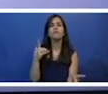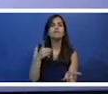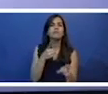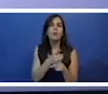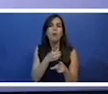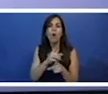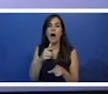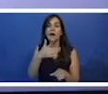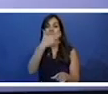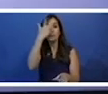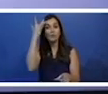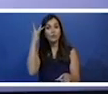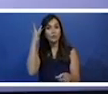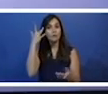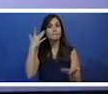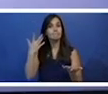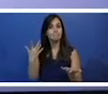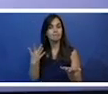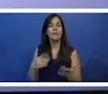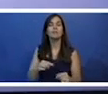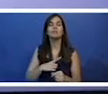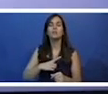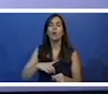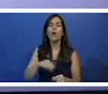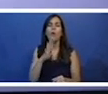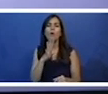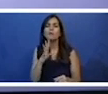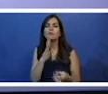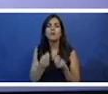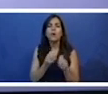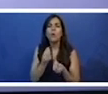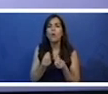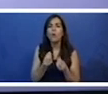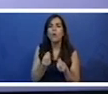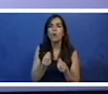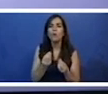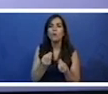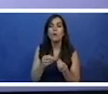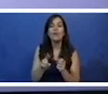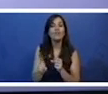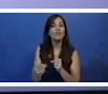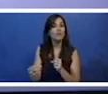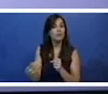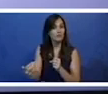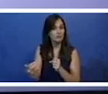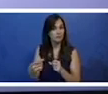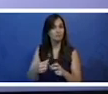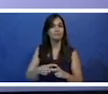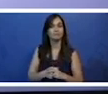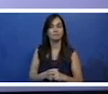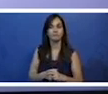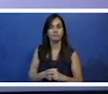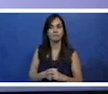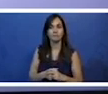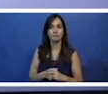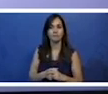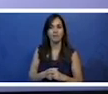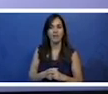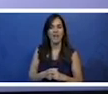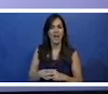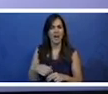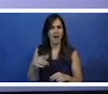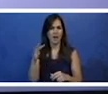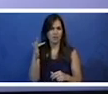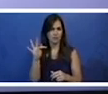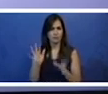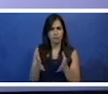as pessoas do discurso. Daí serem conhecidas como formas infinitas. As formas nominais podem